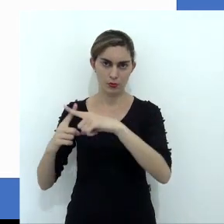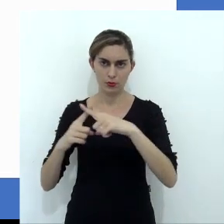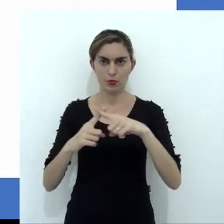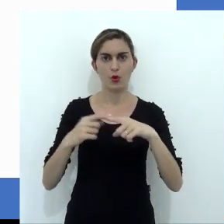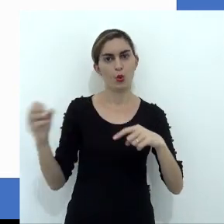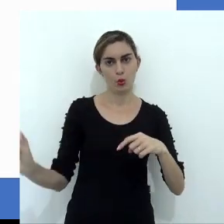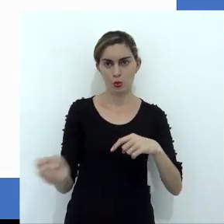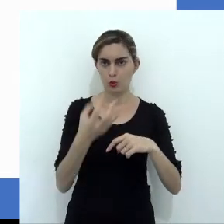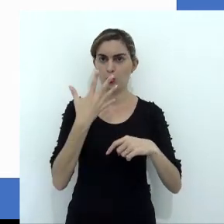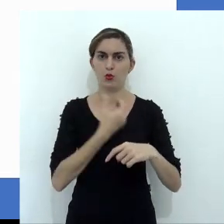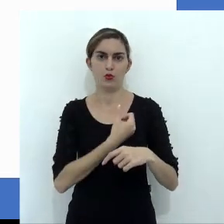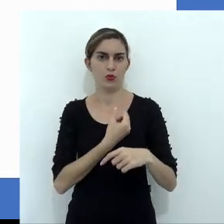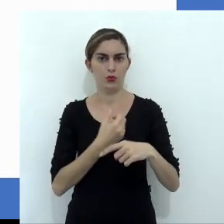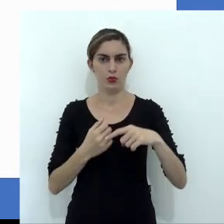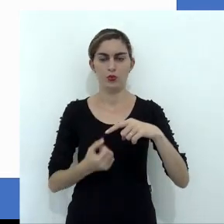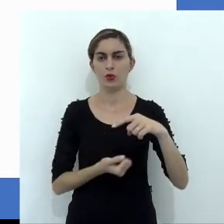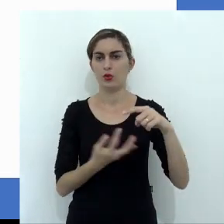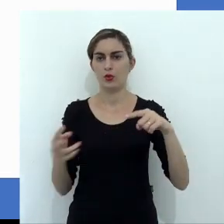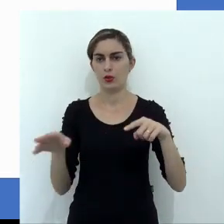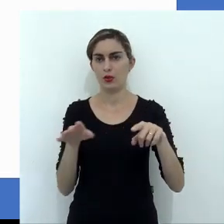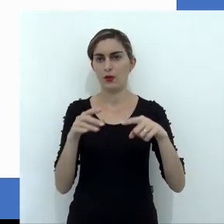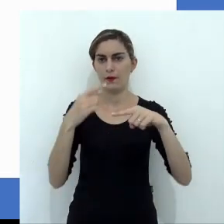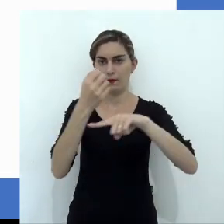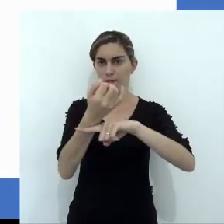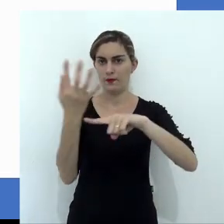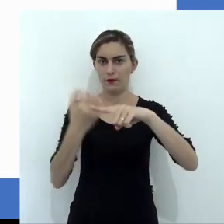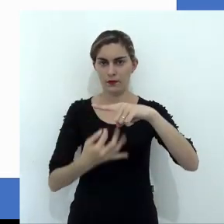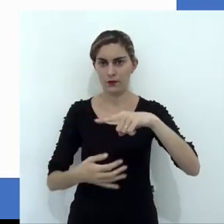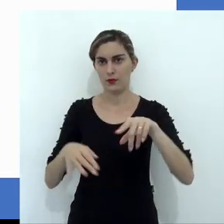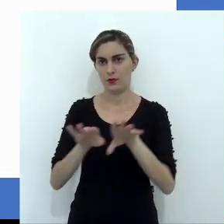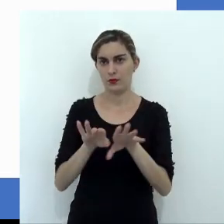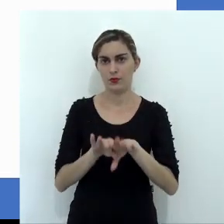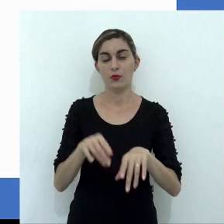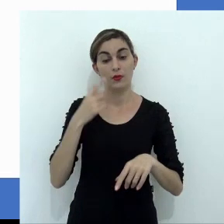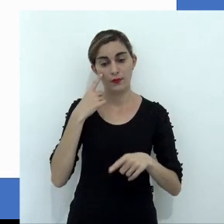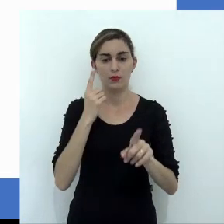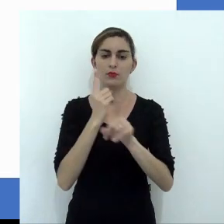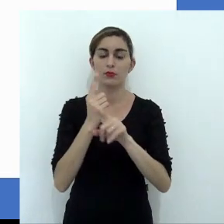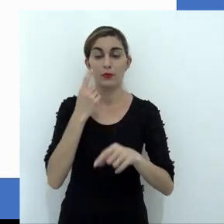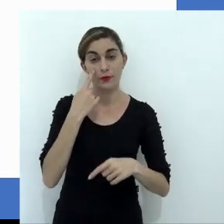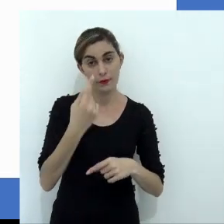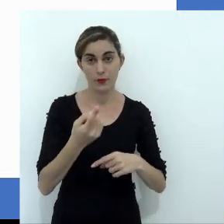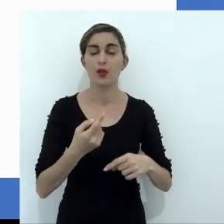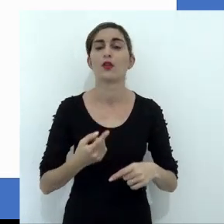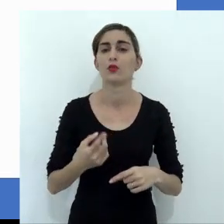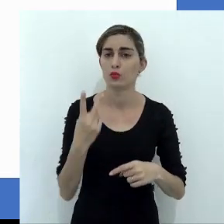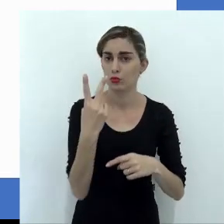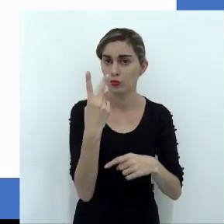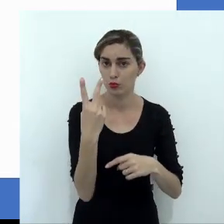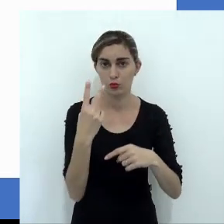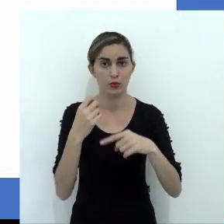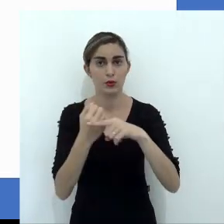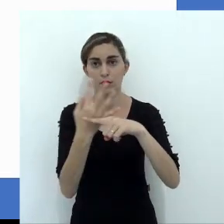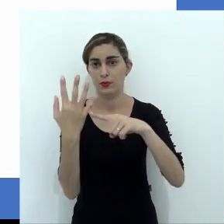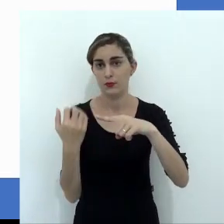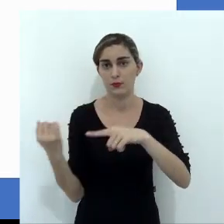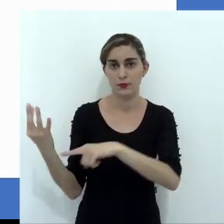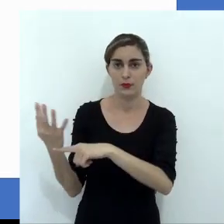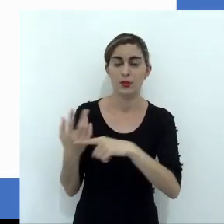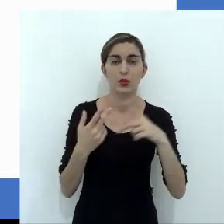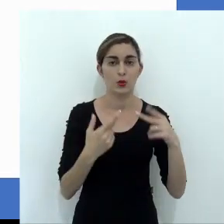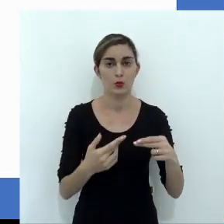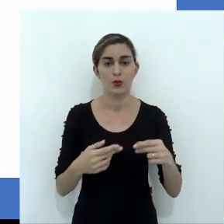o novo denominador das frações equivalentes que a gente vai achar. Isso mesmo, galera. A gente vai achar duas frações equivalentes,